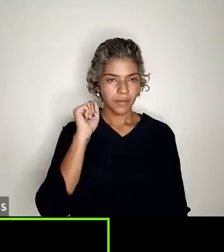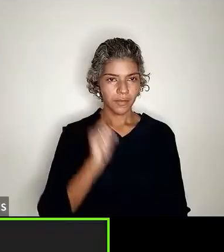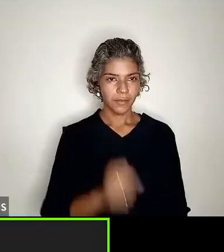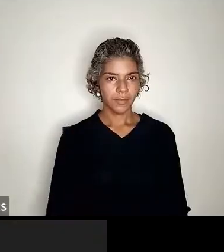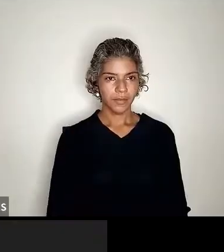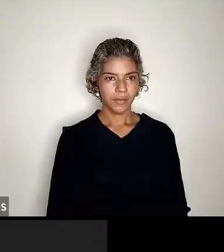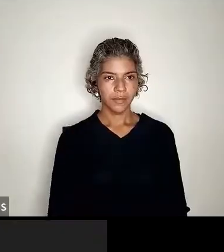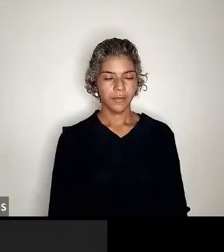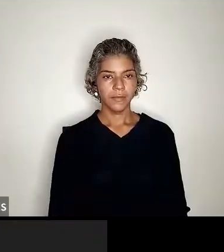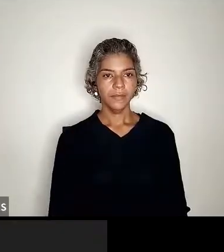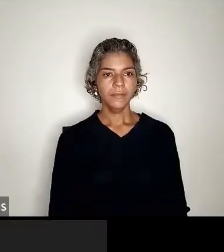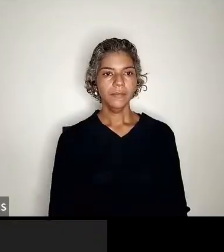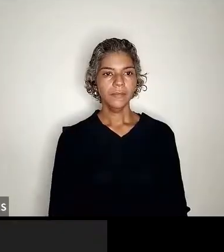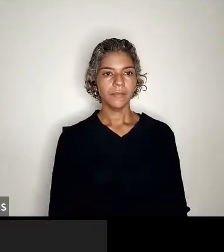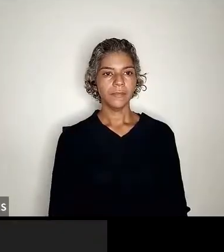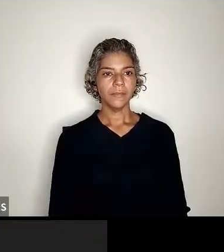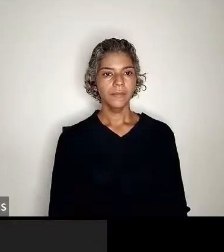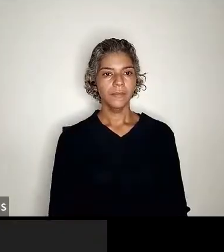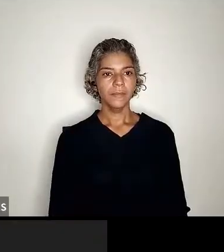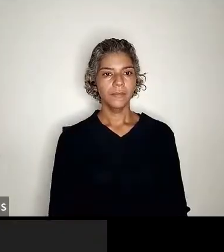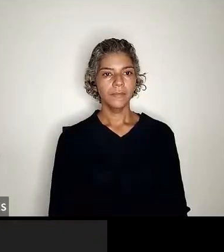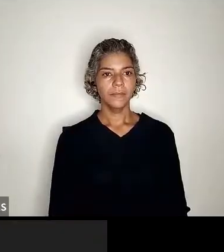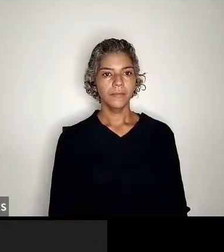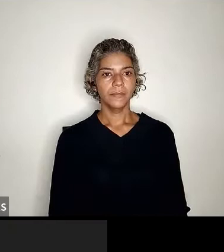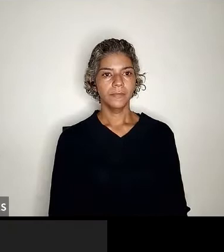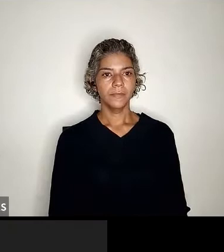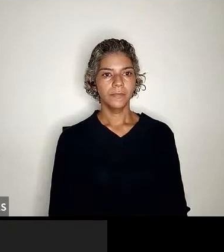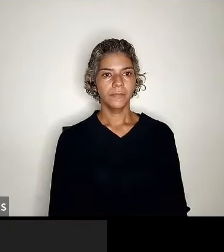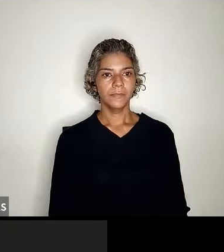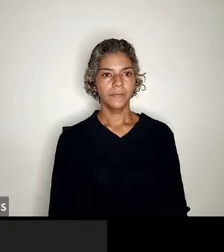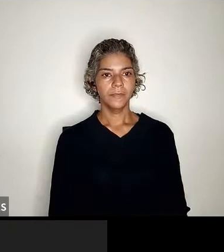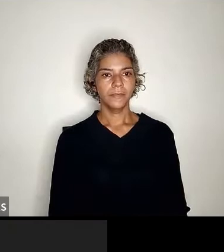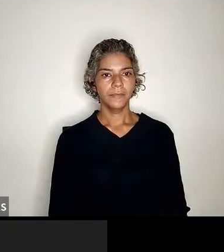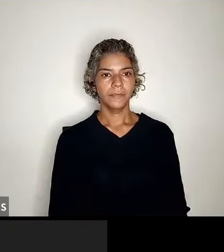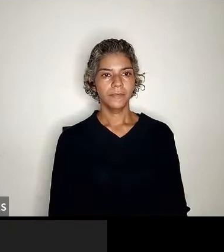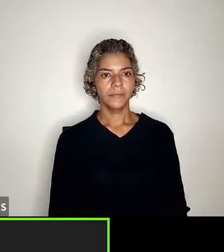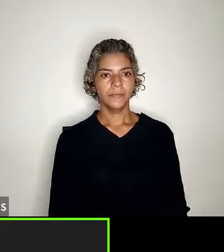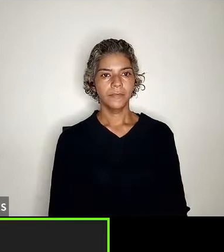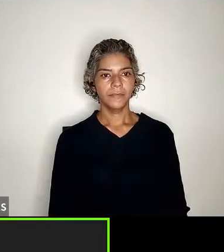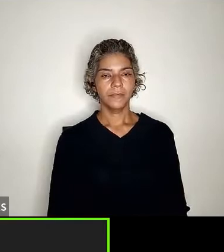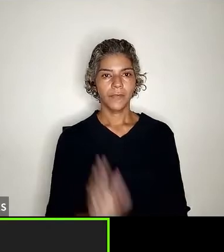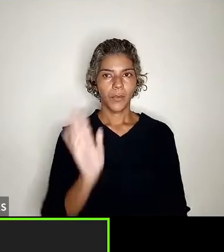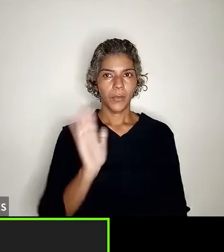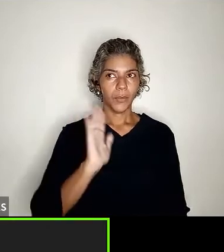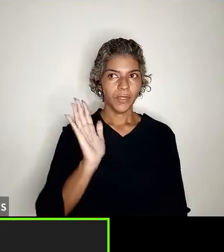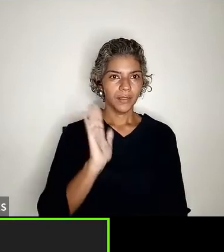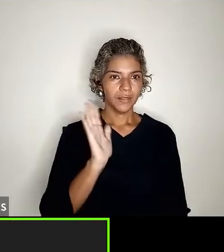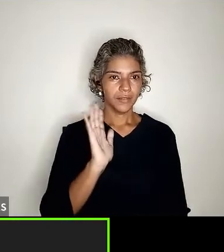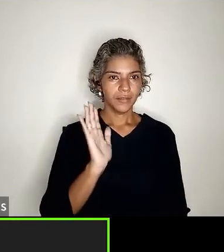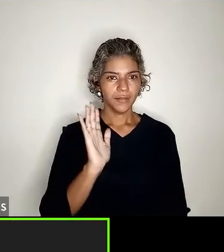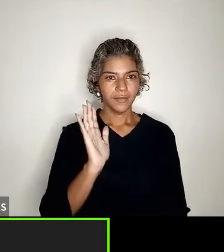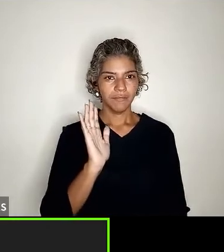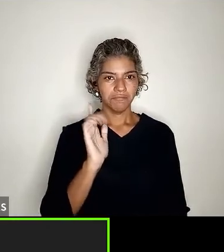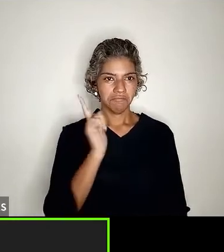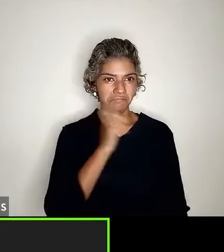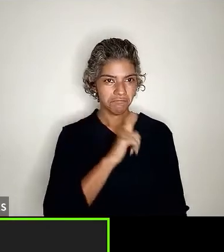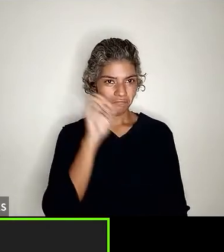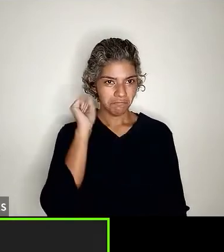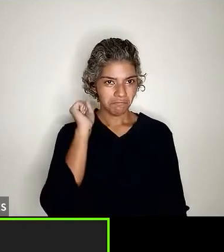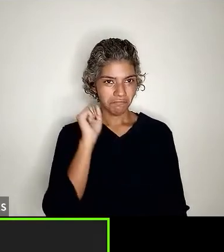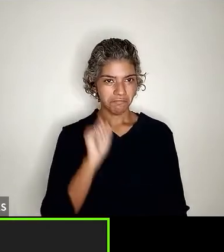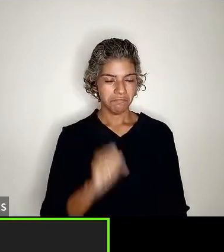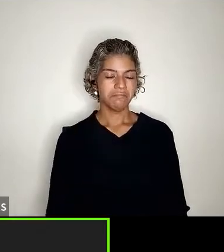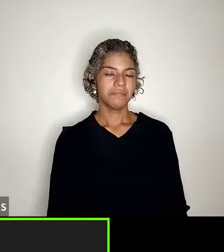Alô, Celinha? Oi, vai lá, Celinha. Oi. Estamos te ouvindo, Célia, estamos te